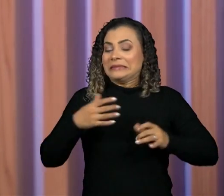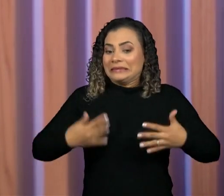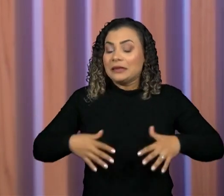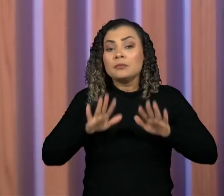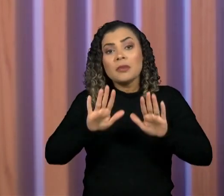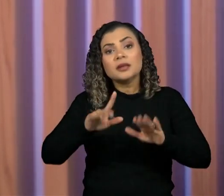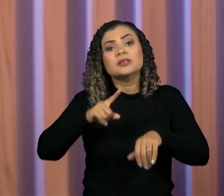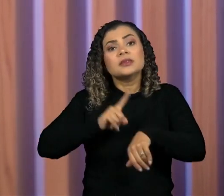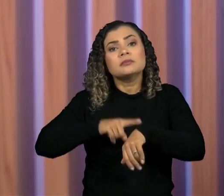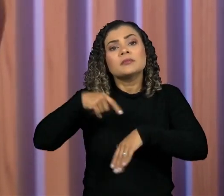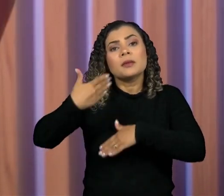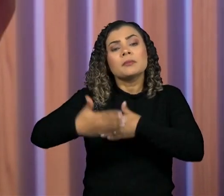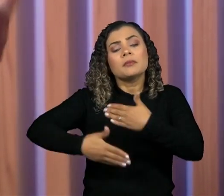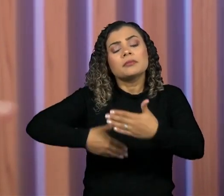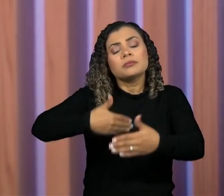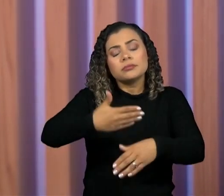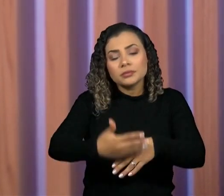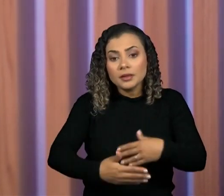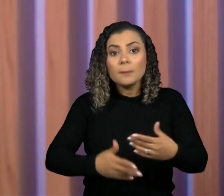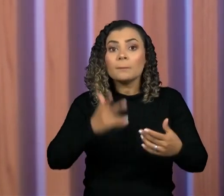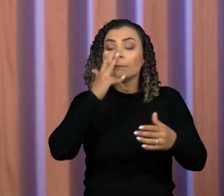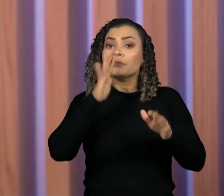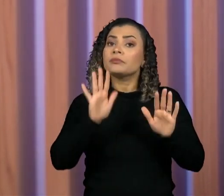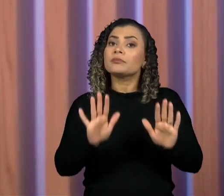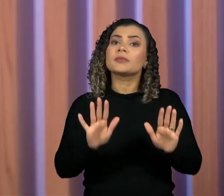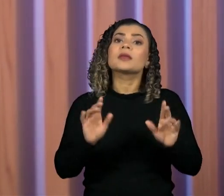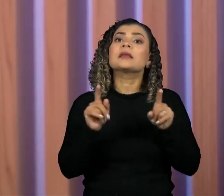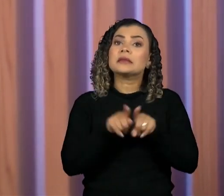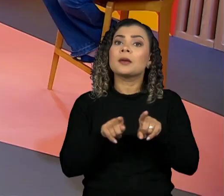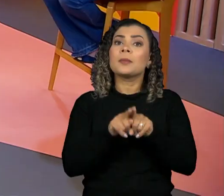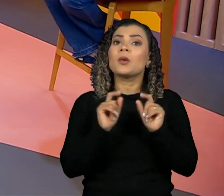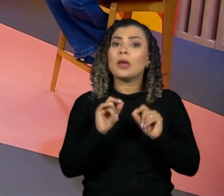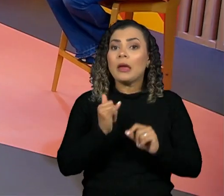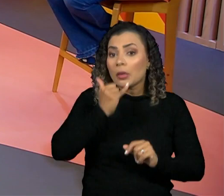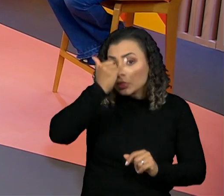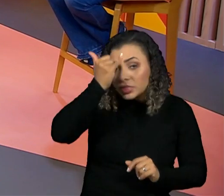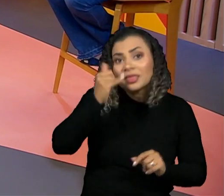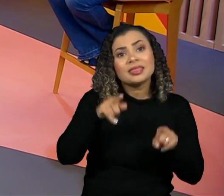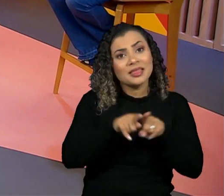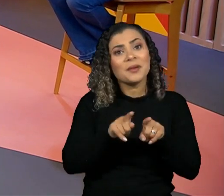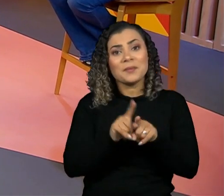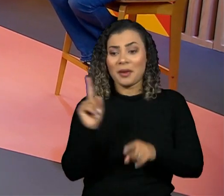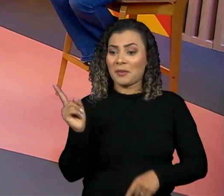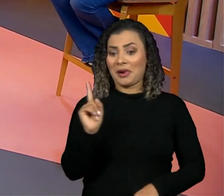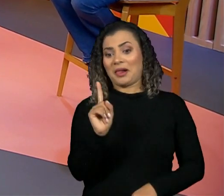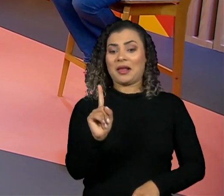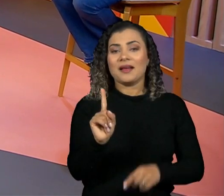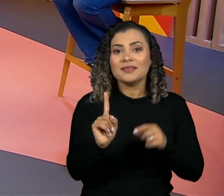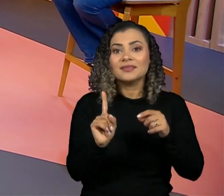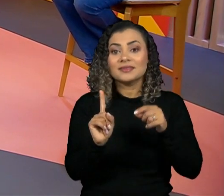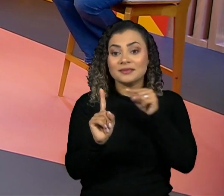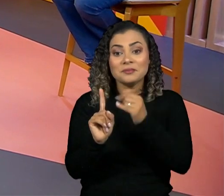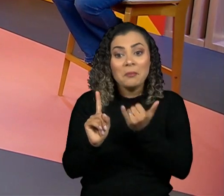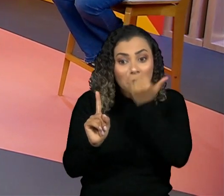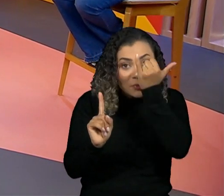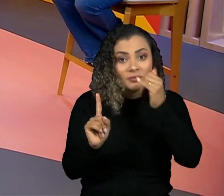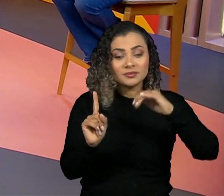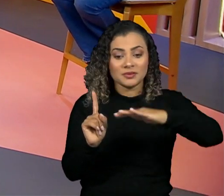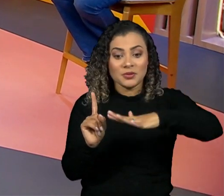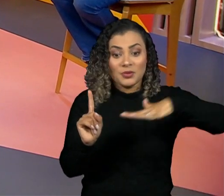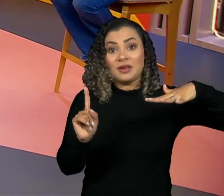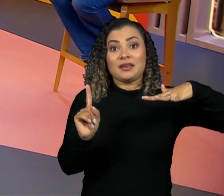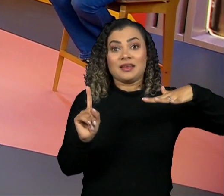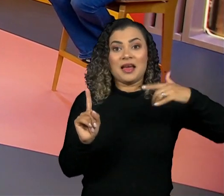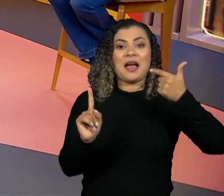tempo, a gente aprende que a fragilidade também gera o riso. Você está completamente